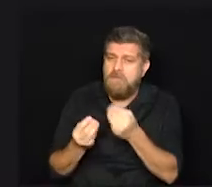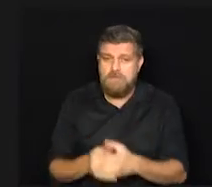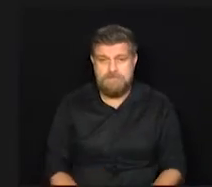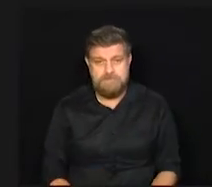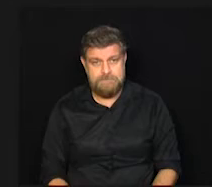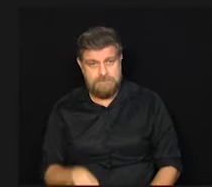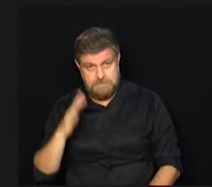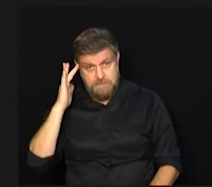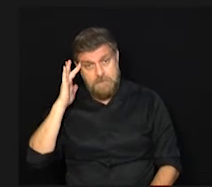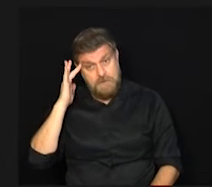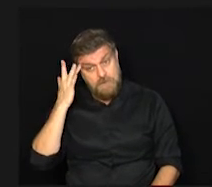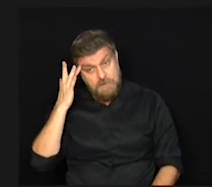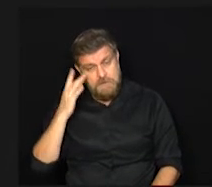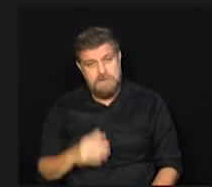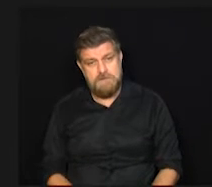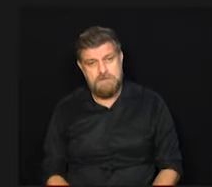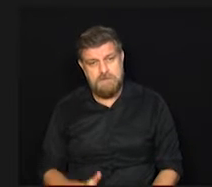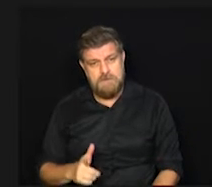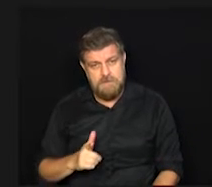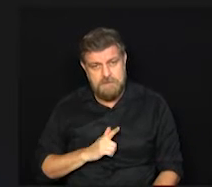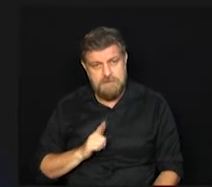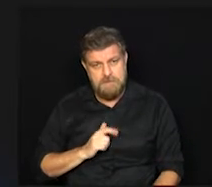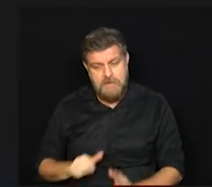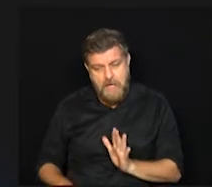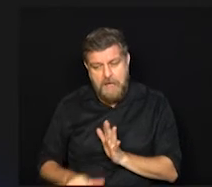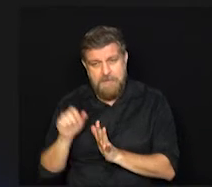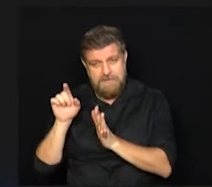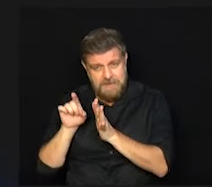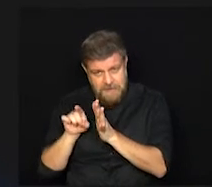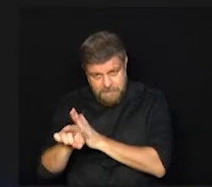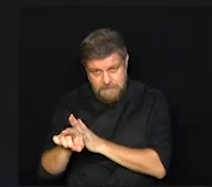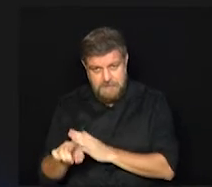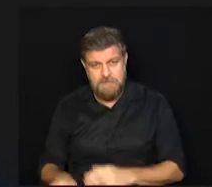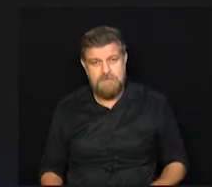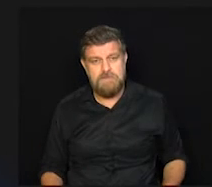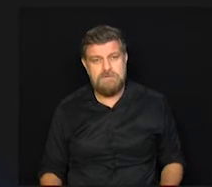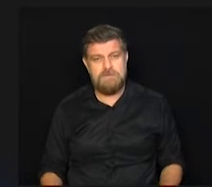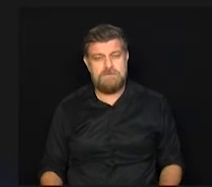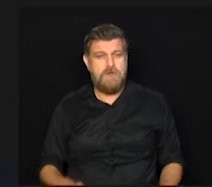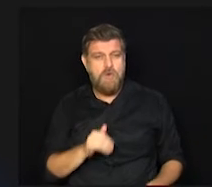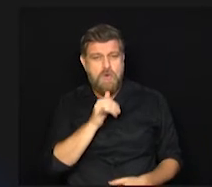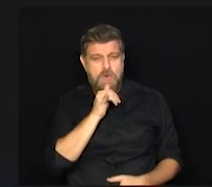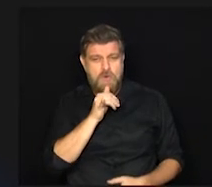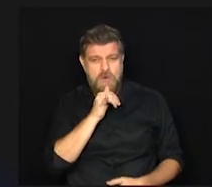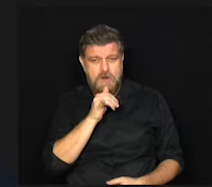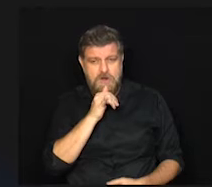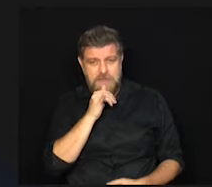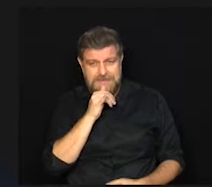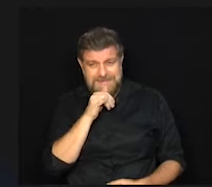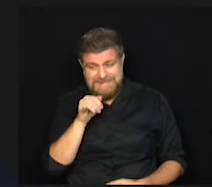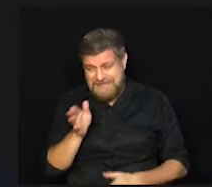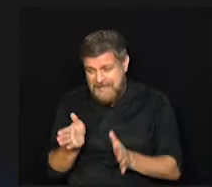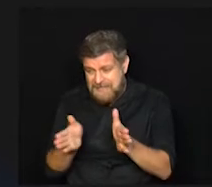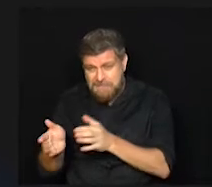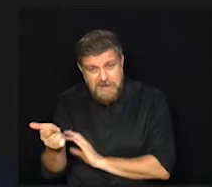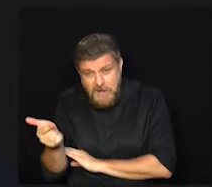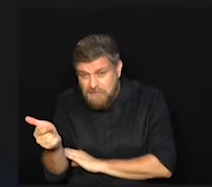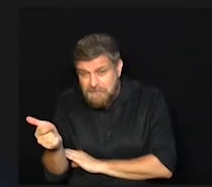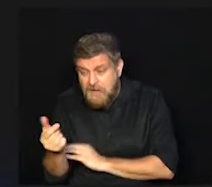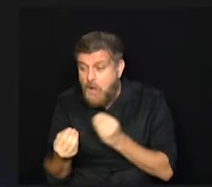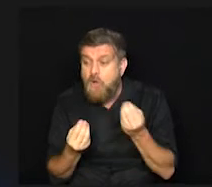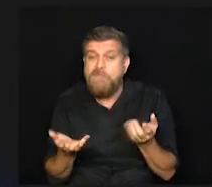assim, pegando o gancho da primeira pergunta e já entrando na segunda. Vou te dar um exemplo, porque sem acessibilidade não existe